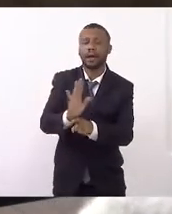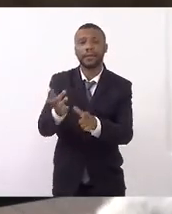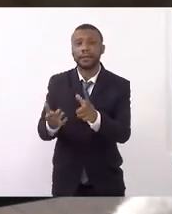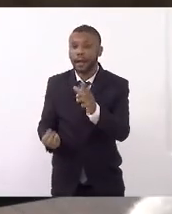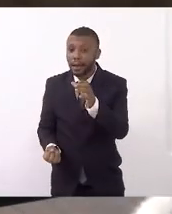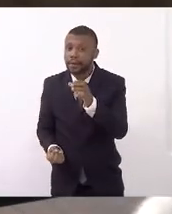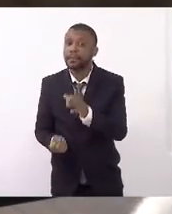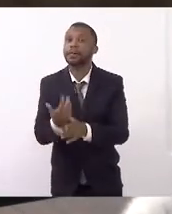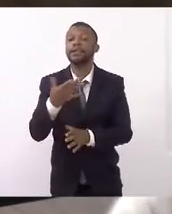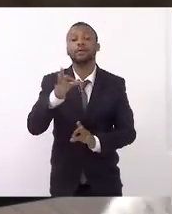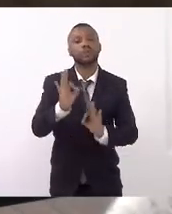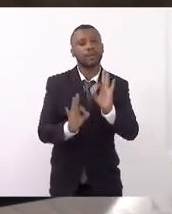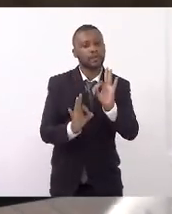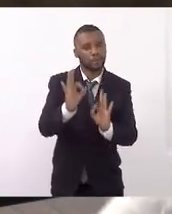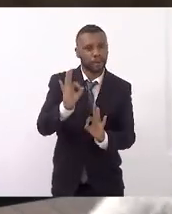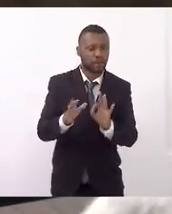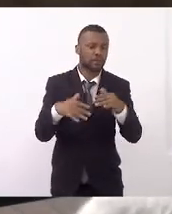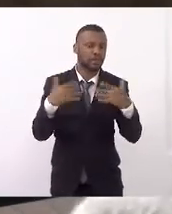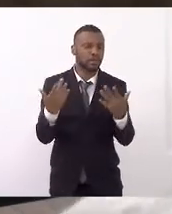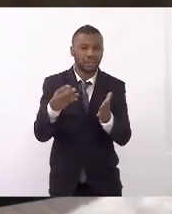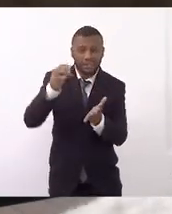houve nenhuma falta